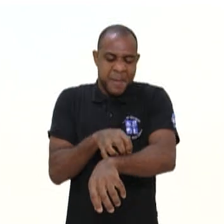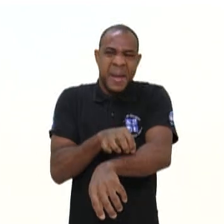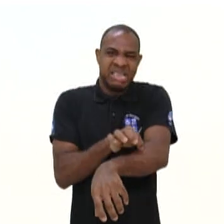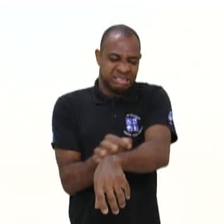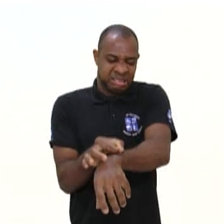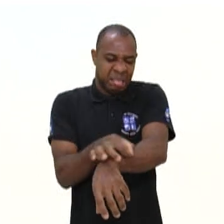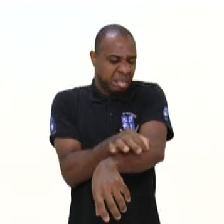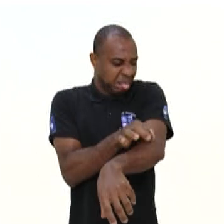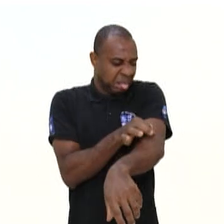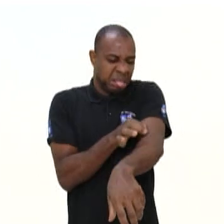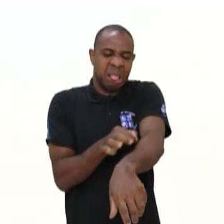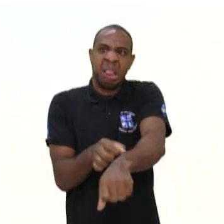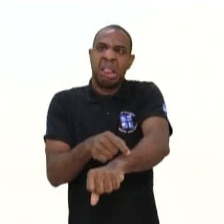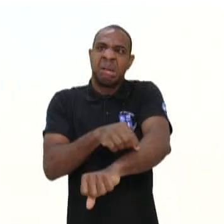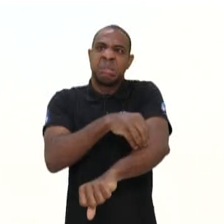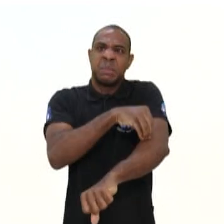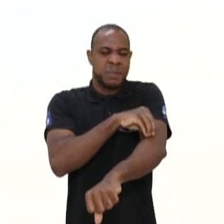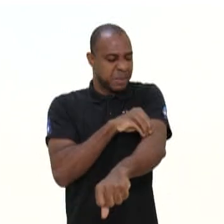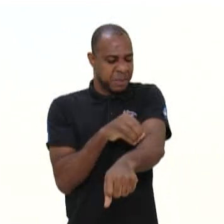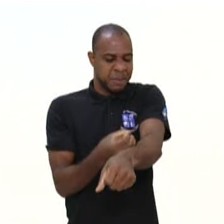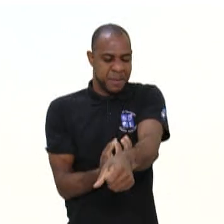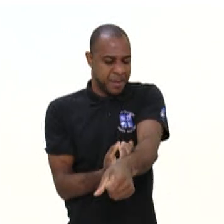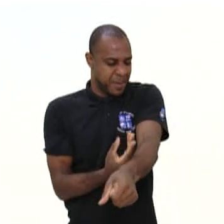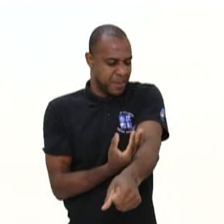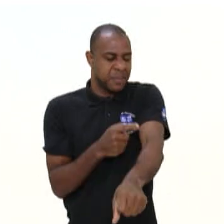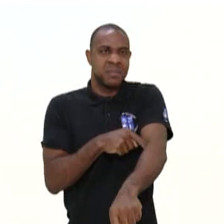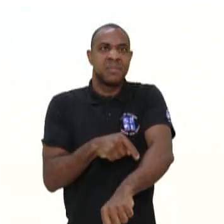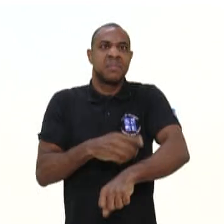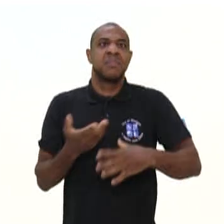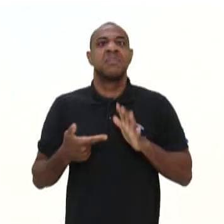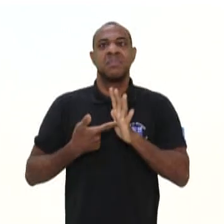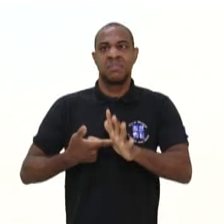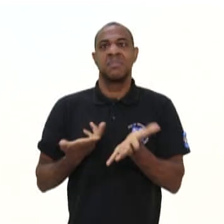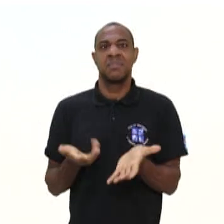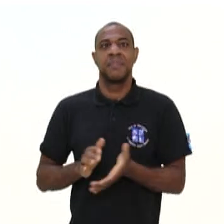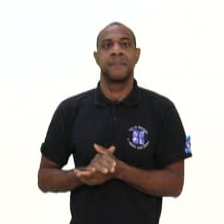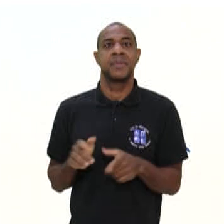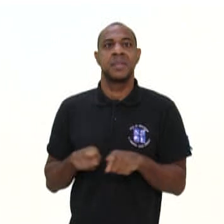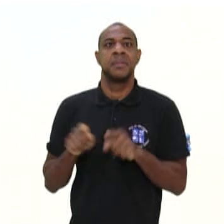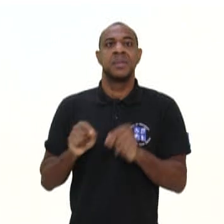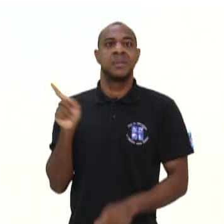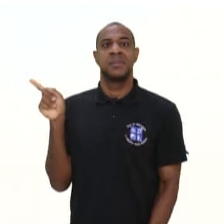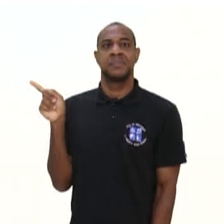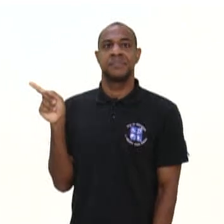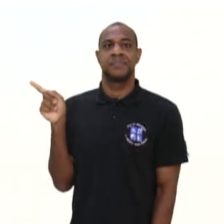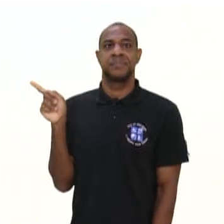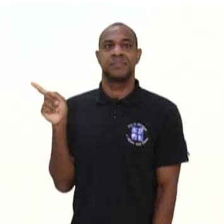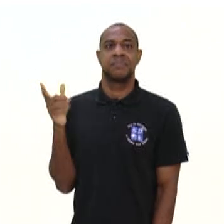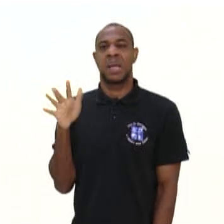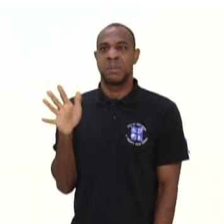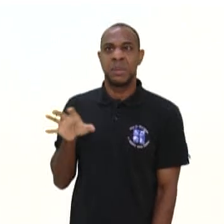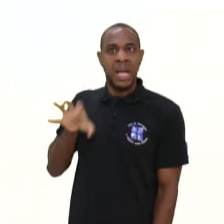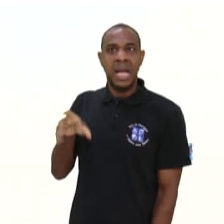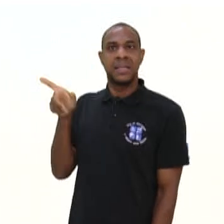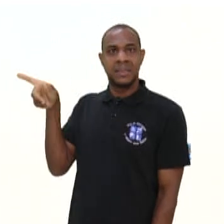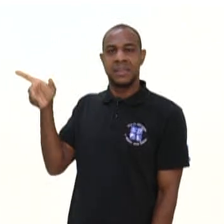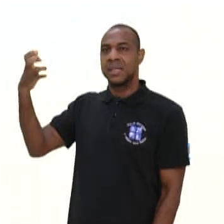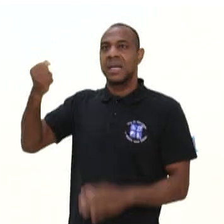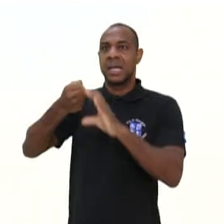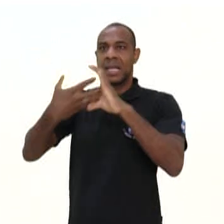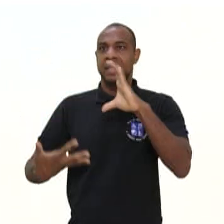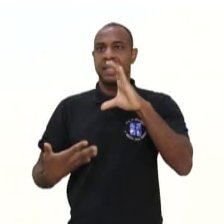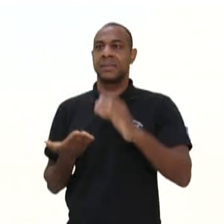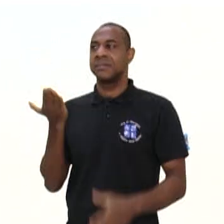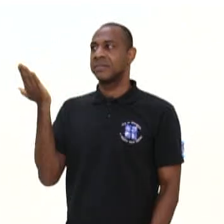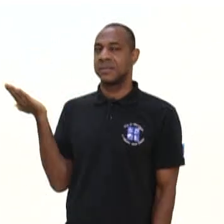ainda voltando ali na doença anterior, né, para vesículas agrupadas, né, na forma de buquê. Então, mais ou menos nessas características aqui,